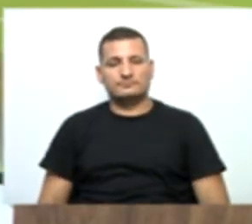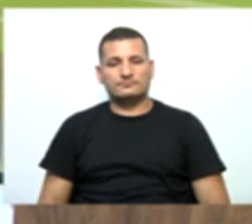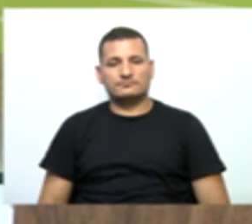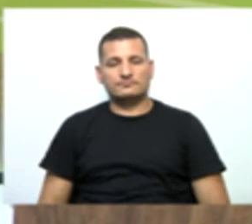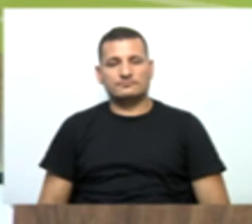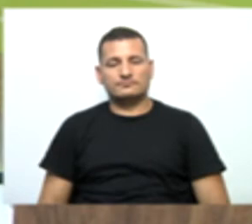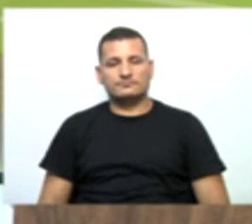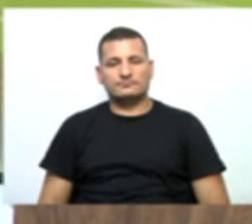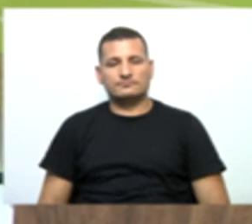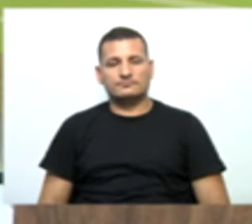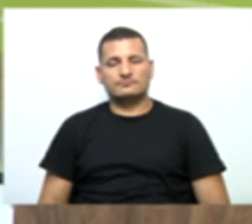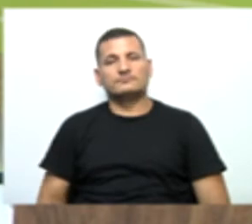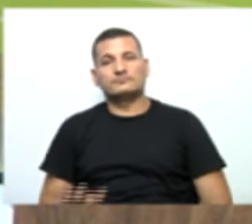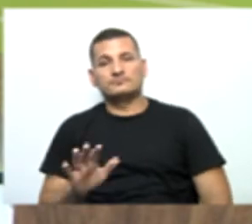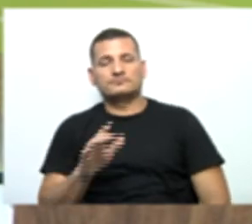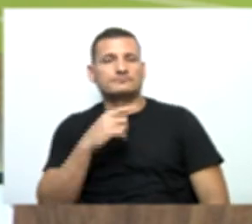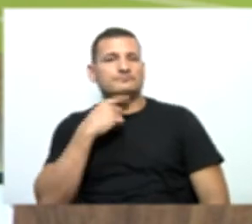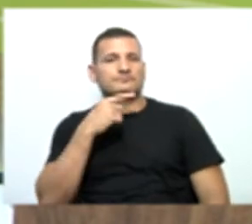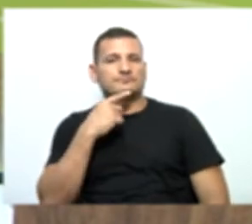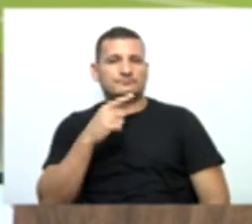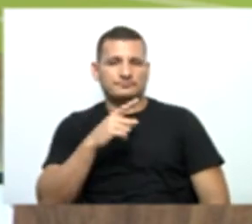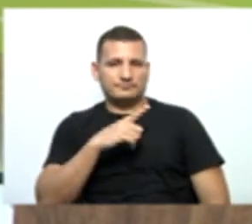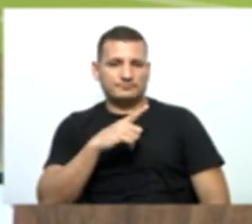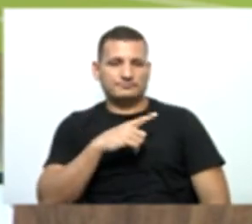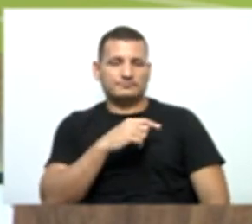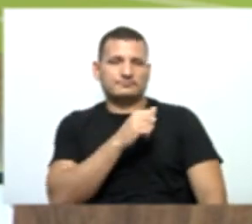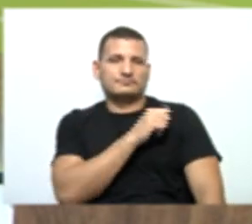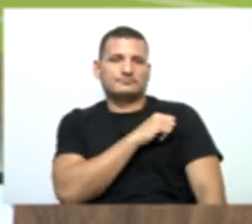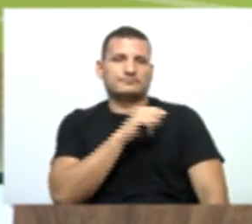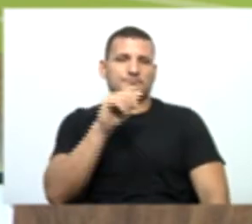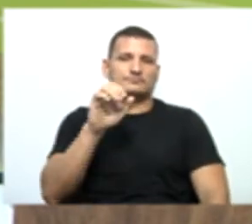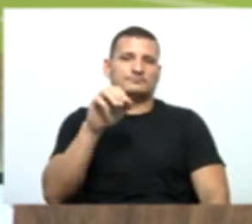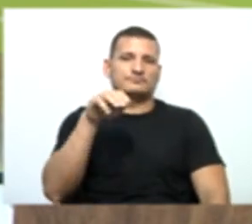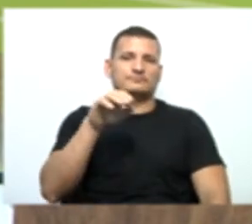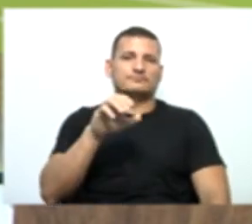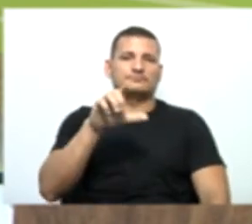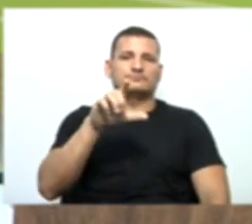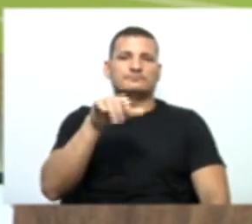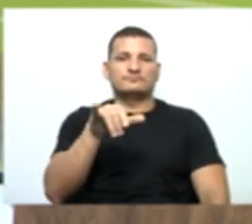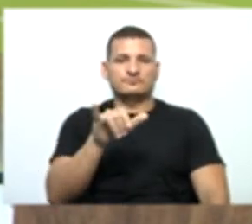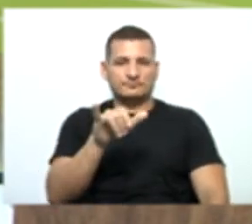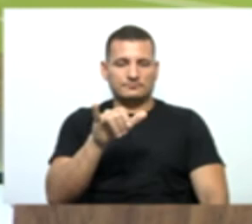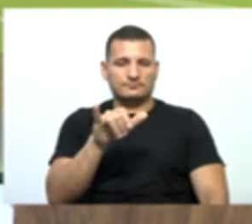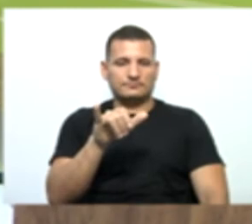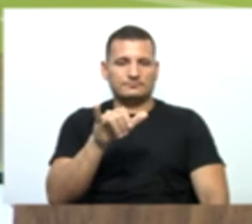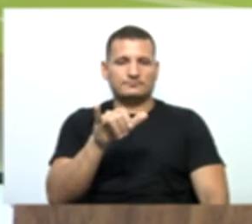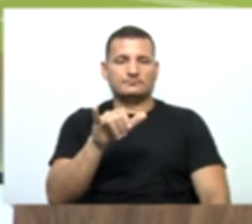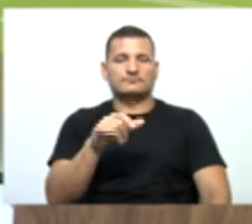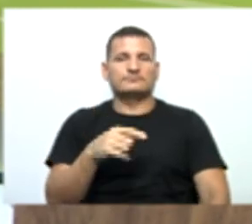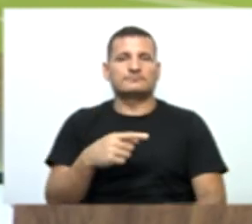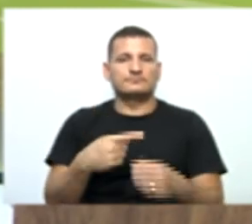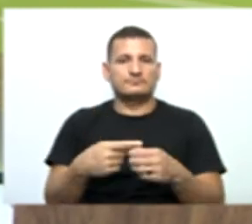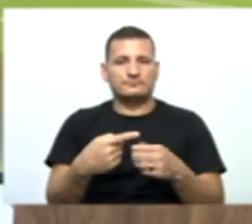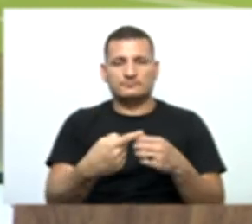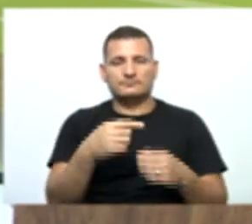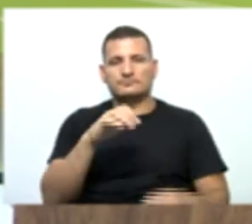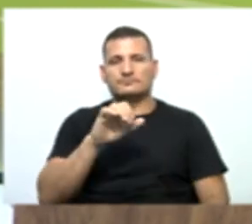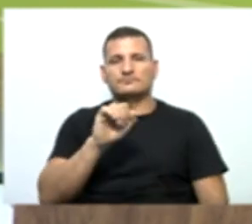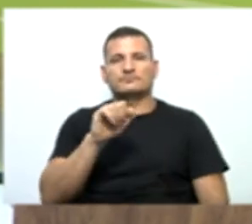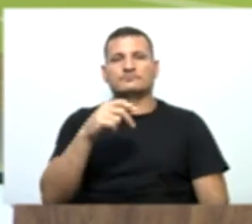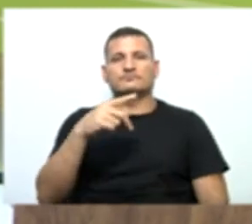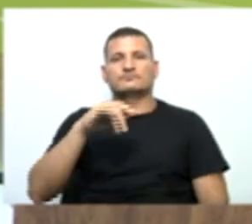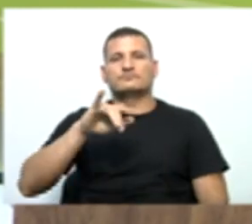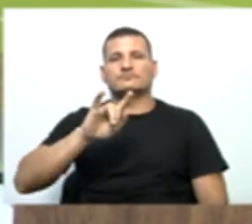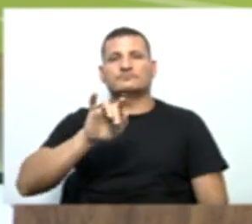Surgiu uma dúvida que não deu tempo de ser respondida, da aluna Emily de Espigão do Oeste. Ela pergunta